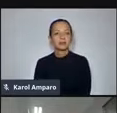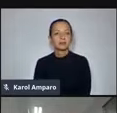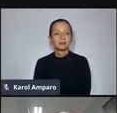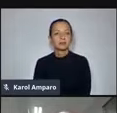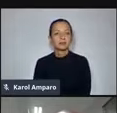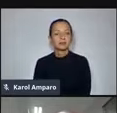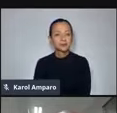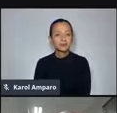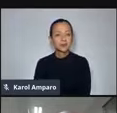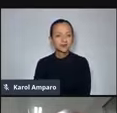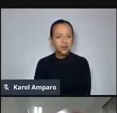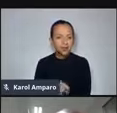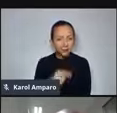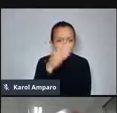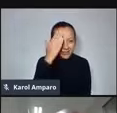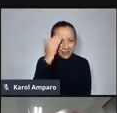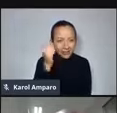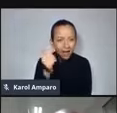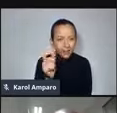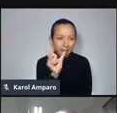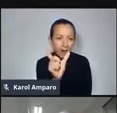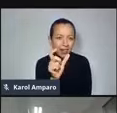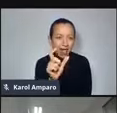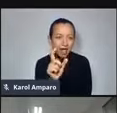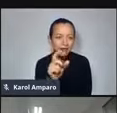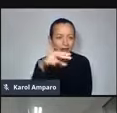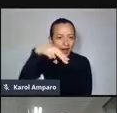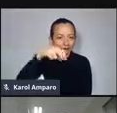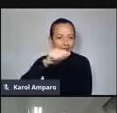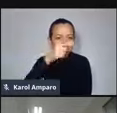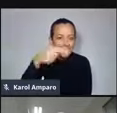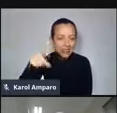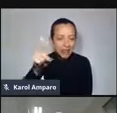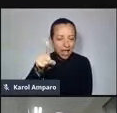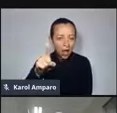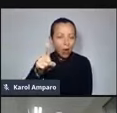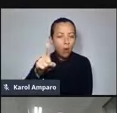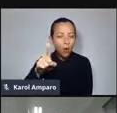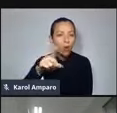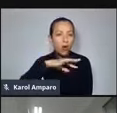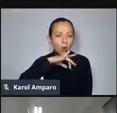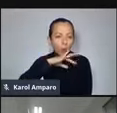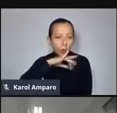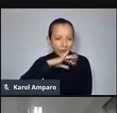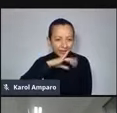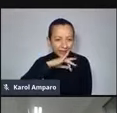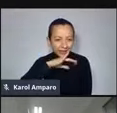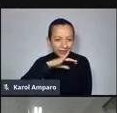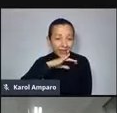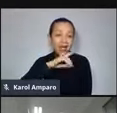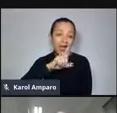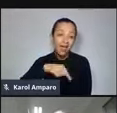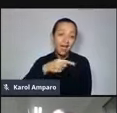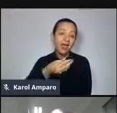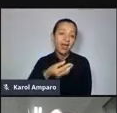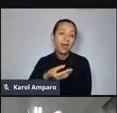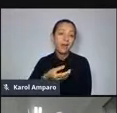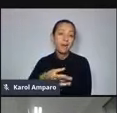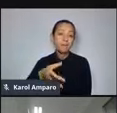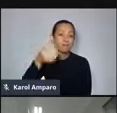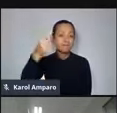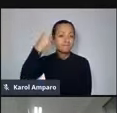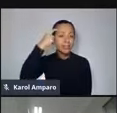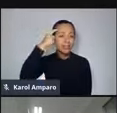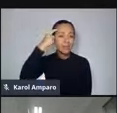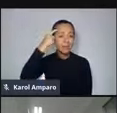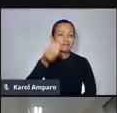Sabe qual é o único não que te derruba? É aquele que existe dentro de você. Eu estou na frente de 50